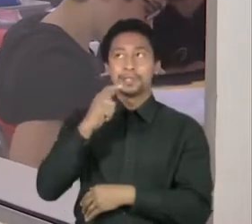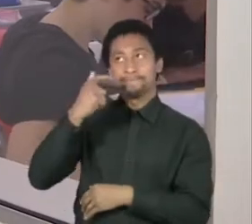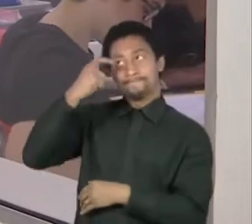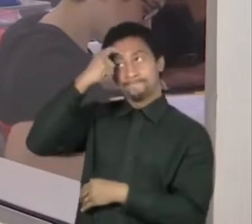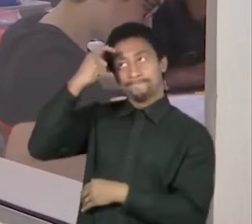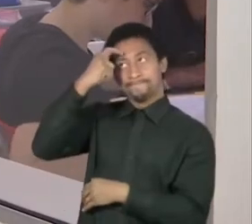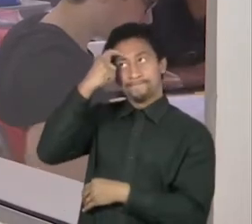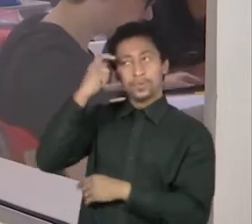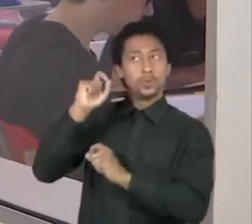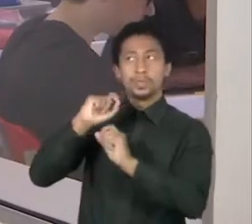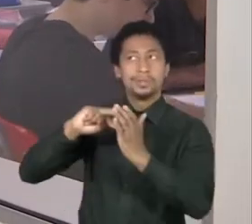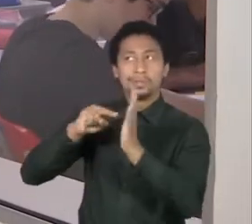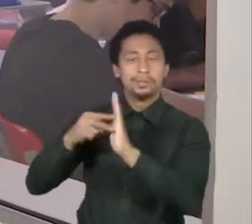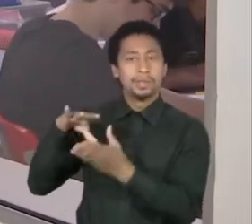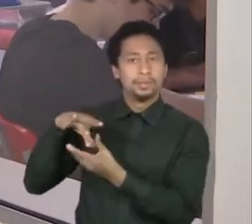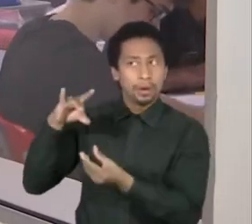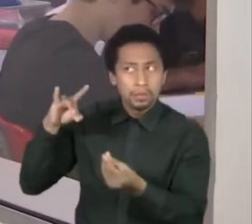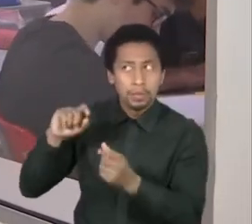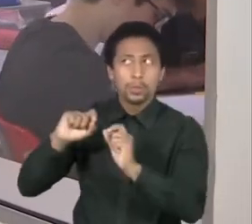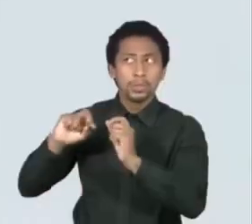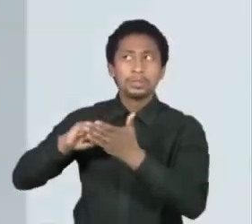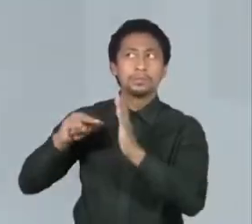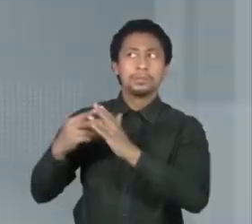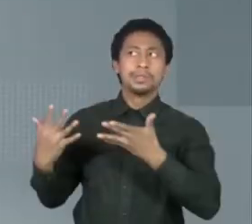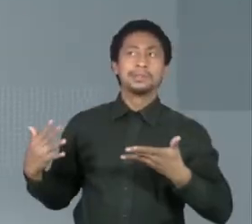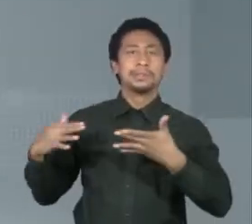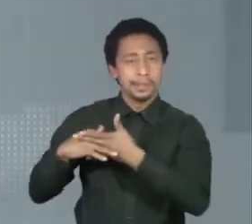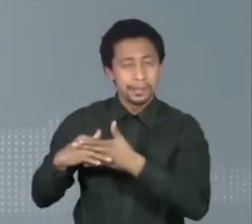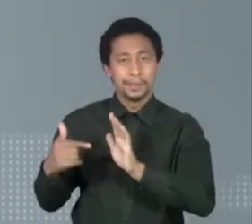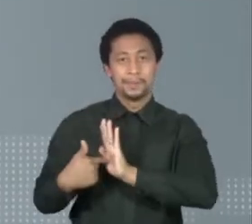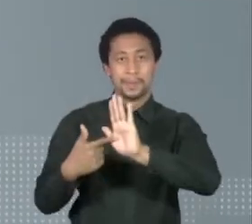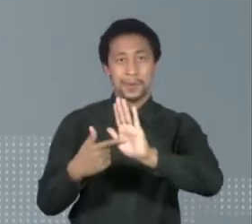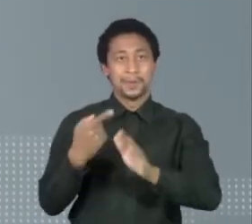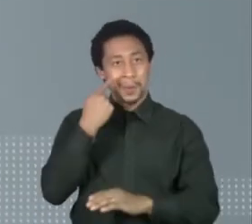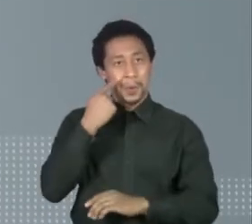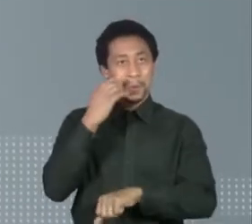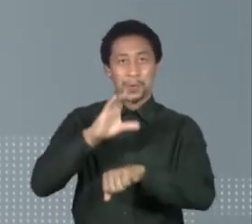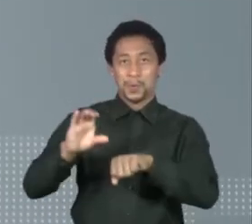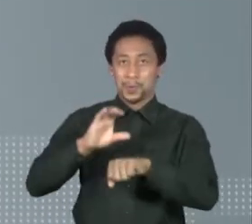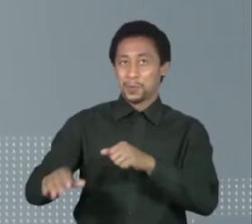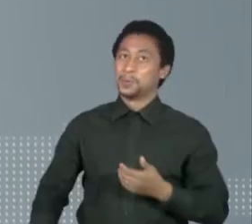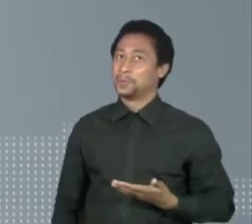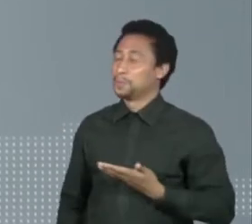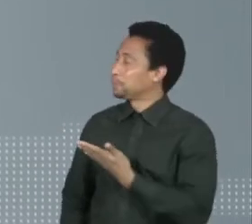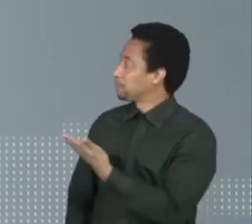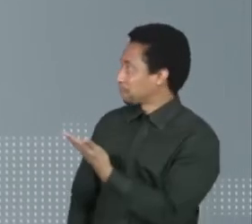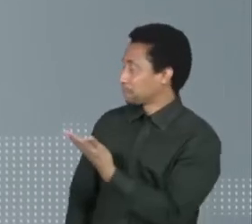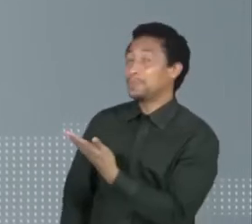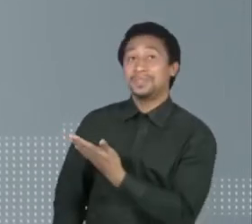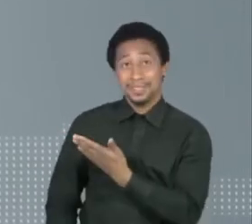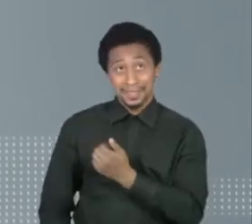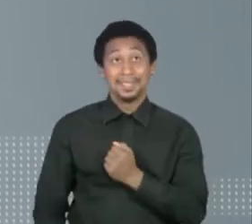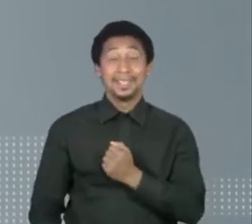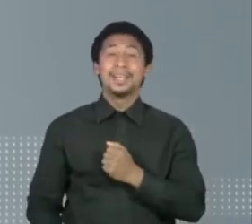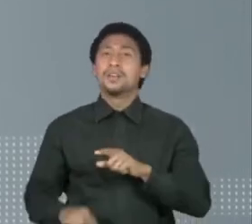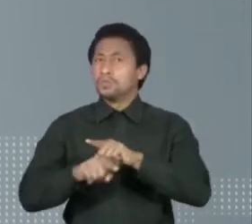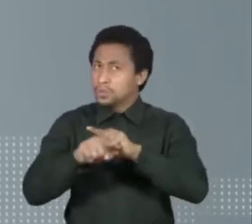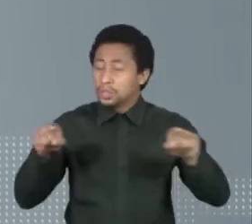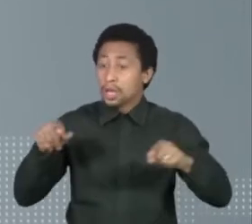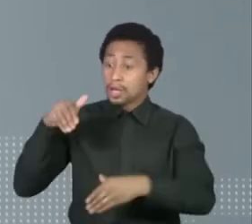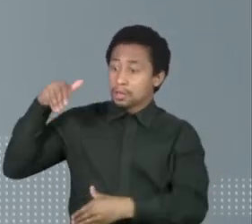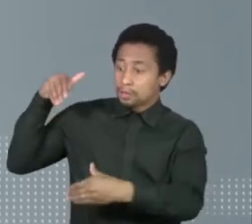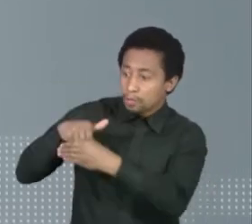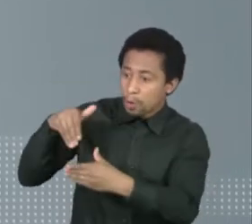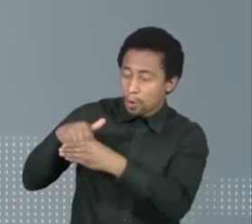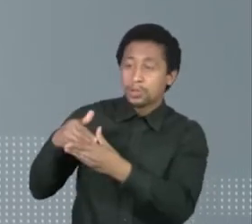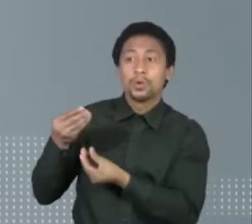consciência sobre democracia e cidadania. O curso @FakeTofora, Quem Vota Se Informa, é dividido